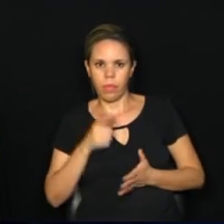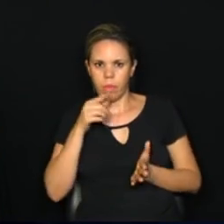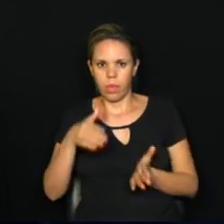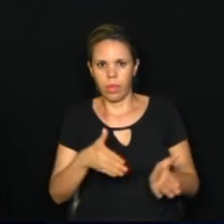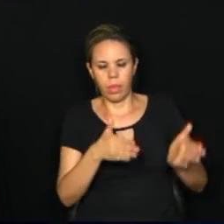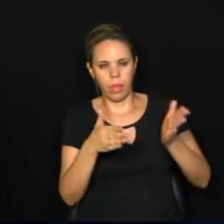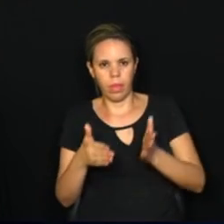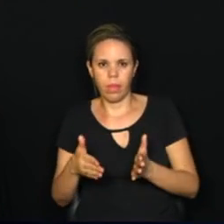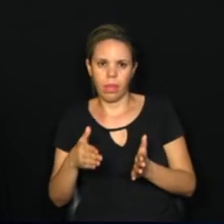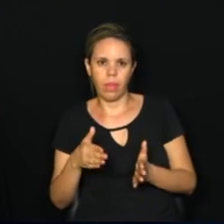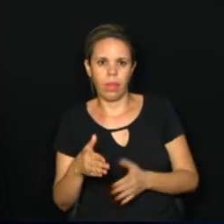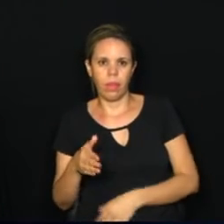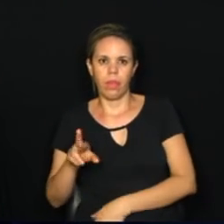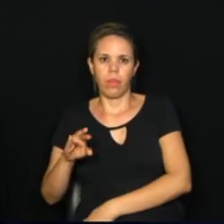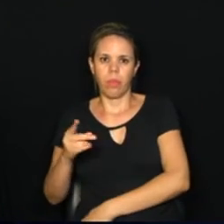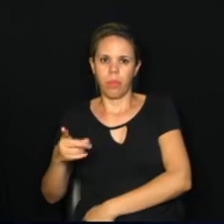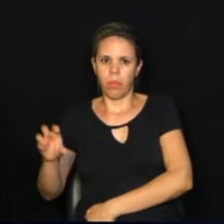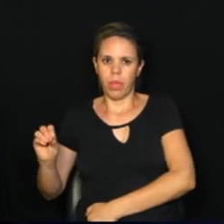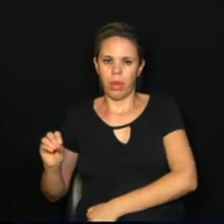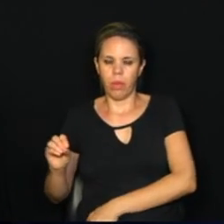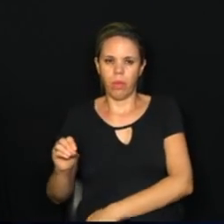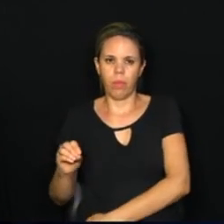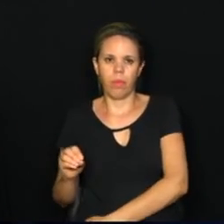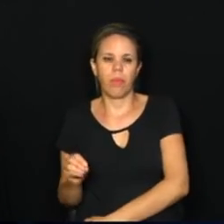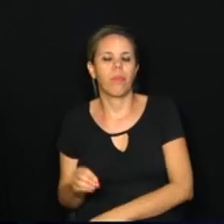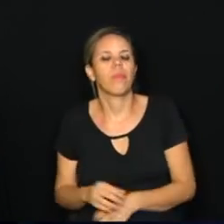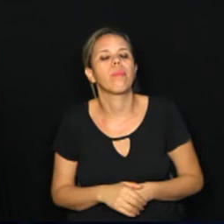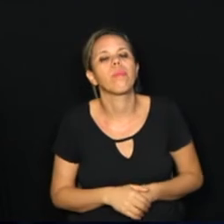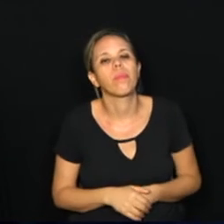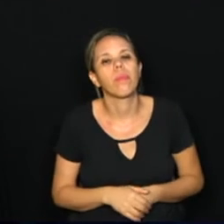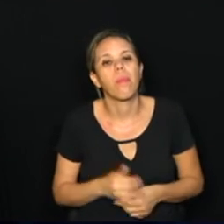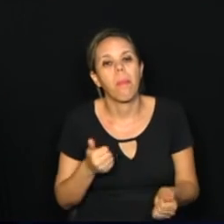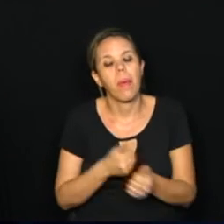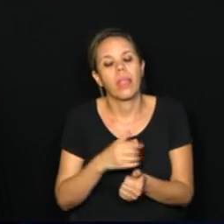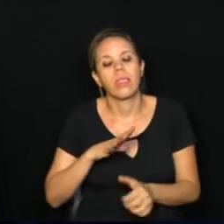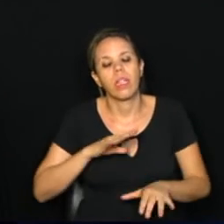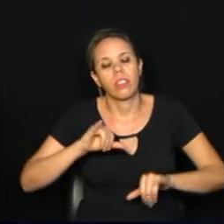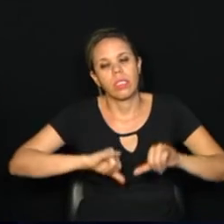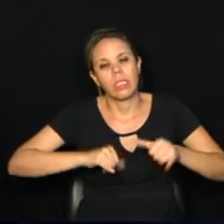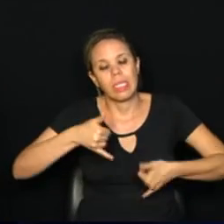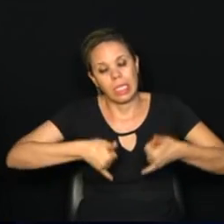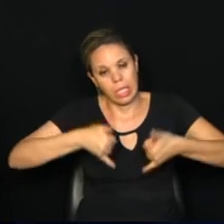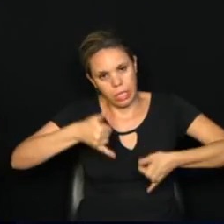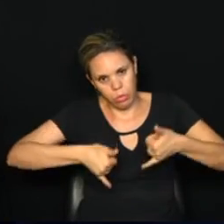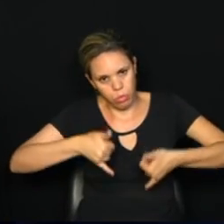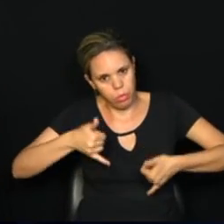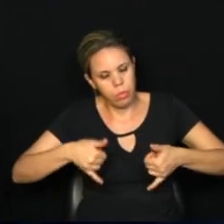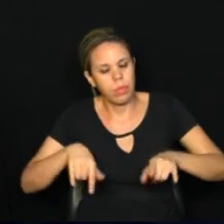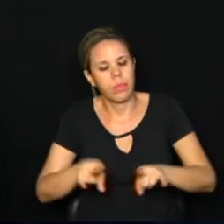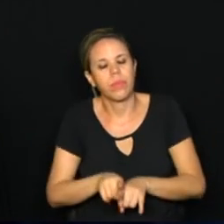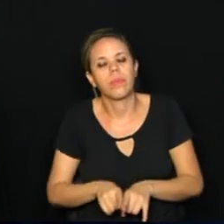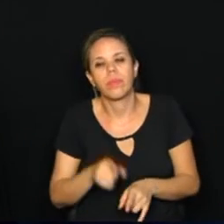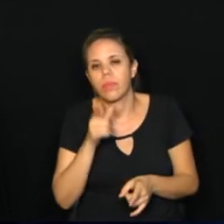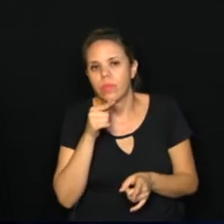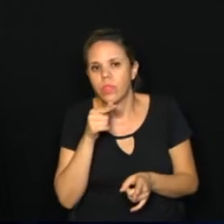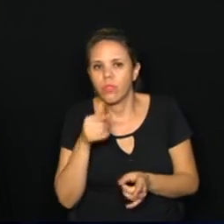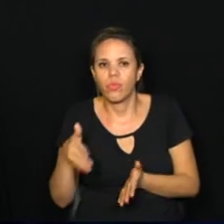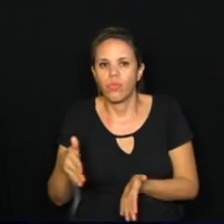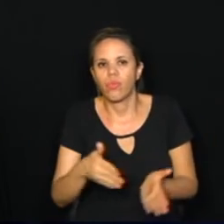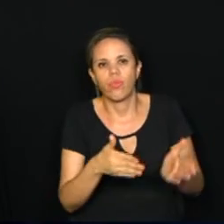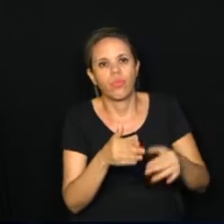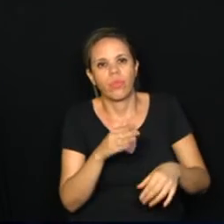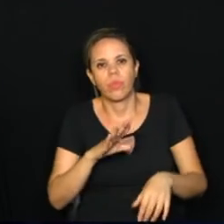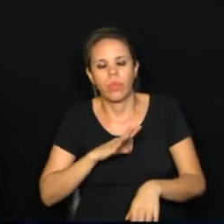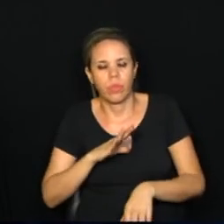reservatório do Ribeirão Piraí, ali na região de Salto, né. Então, o reservatório de